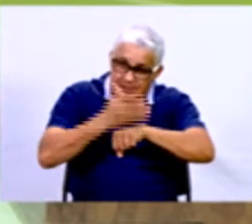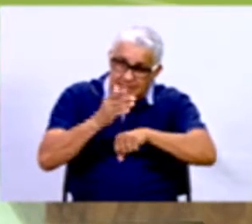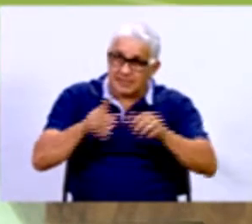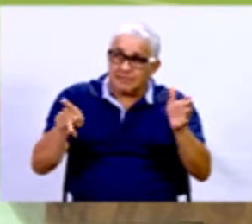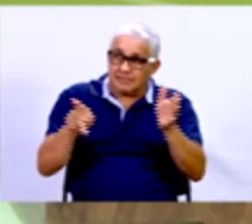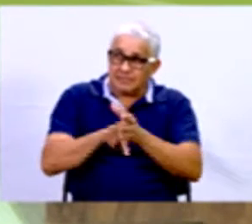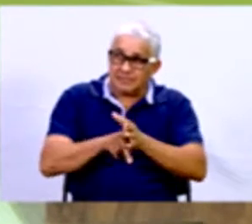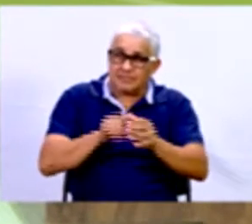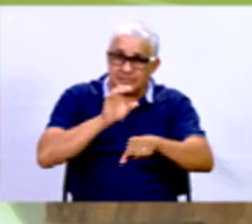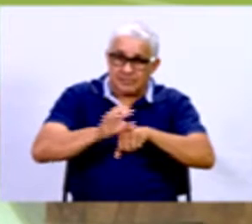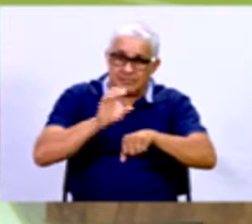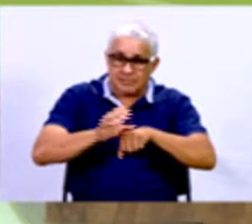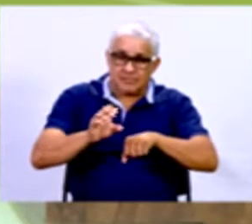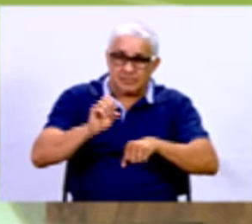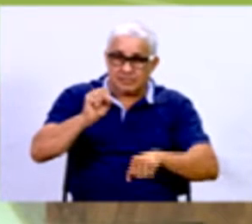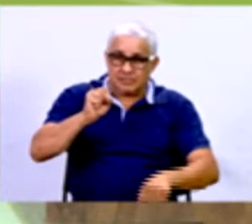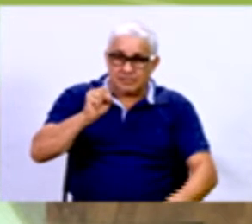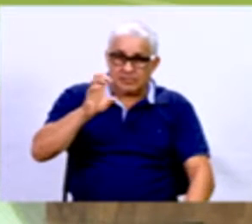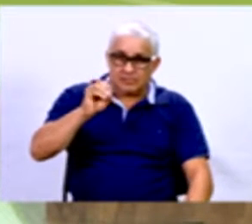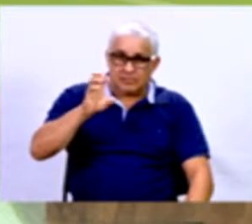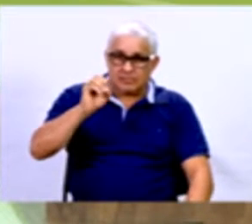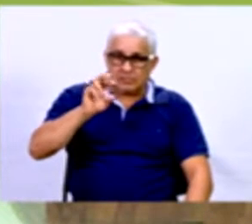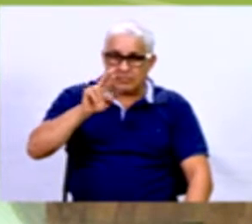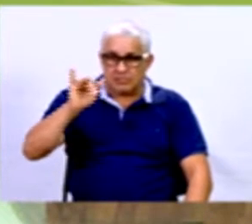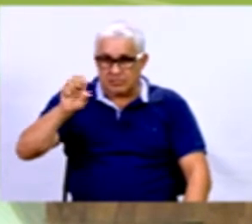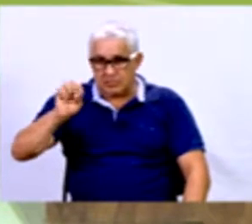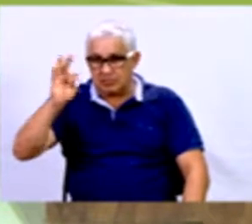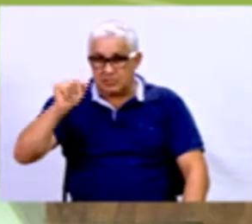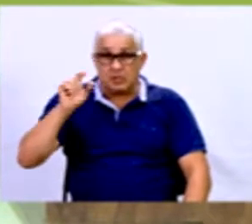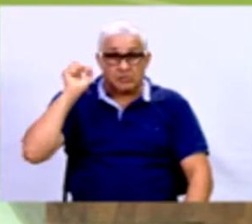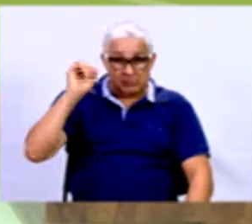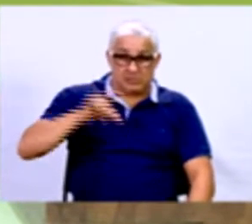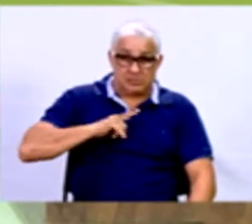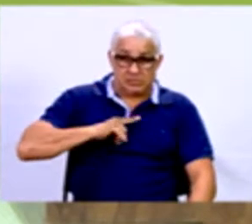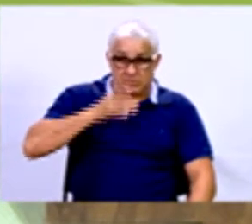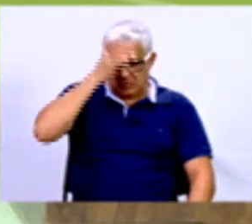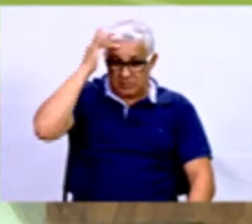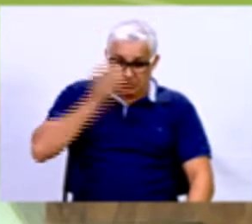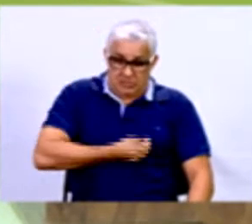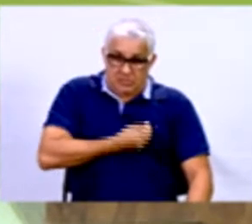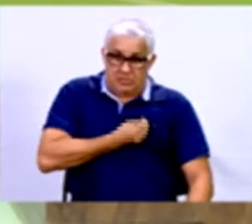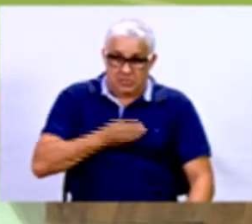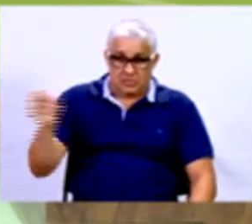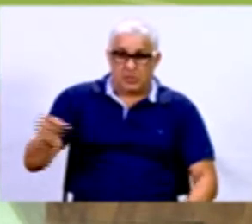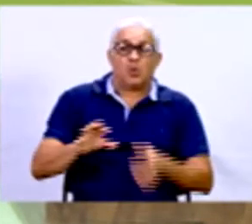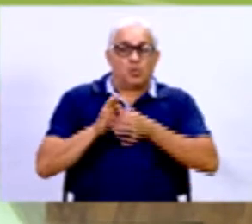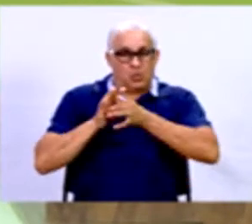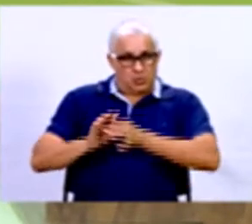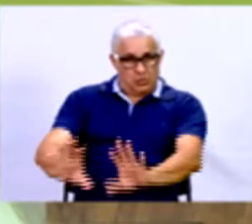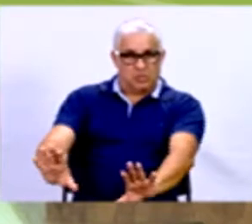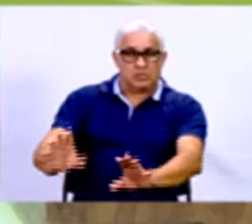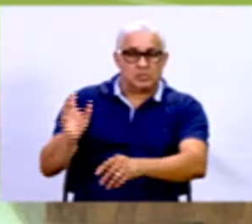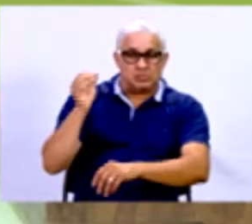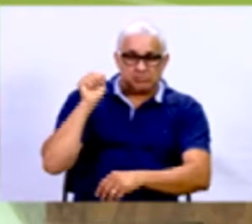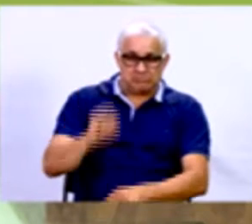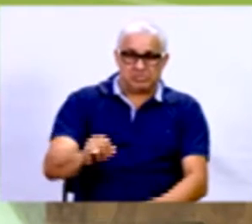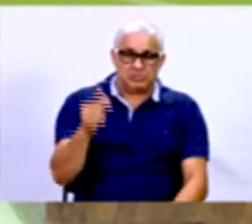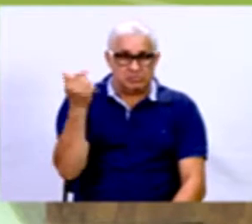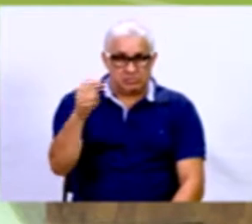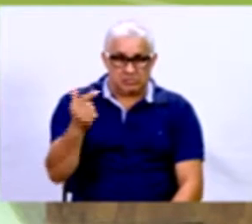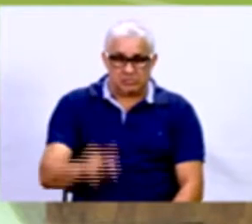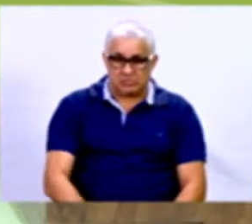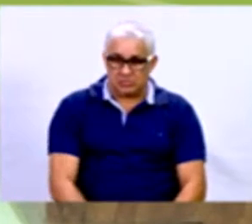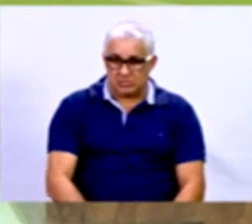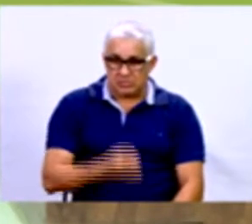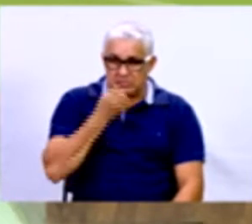esse treinamento no local, deixe com que essa pessoa faça atendimento. Se não houver alguém que possa fazer aquele atendimento, é